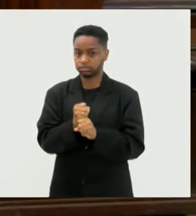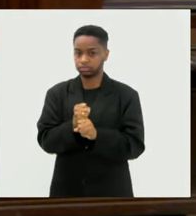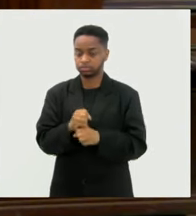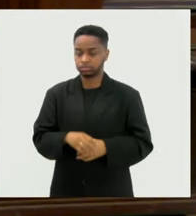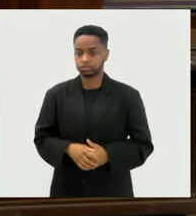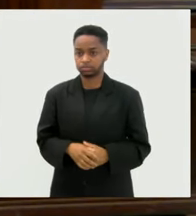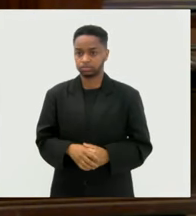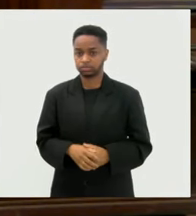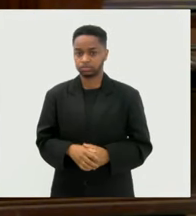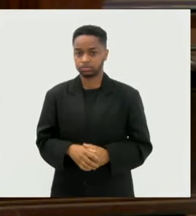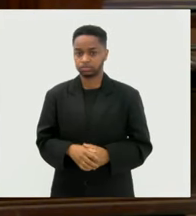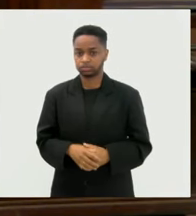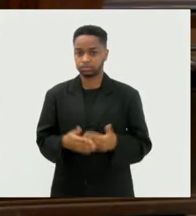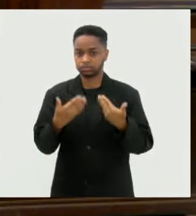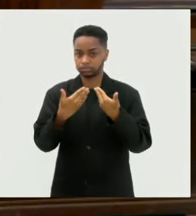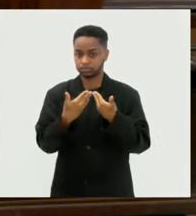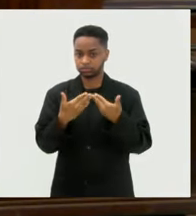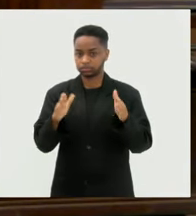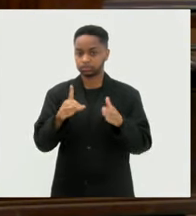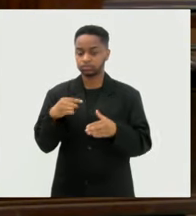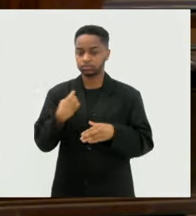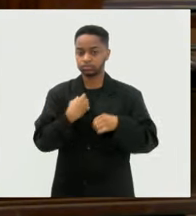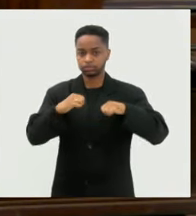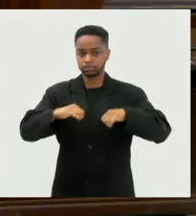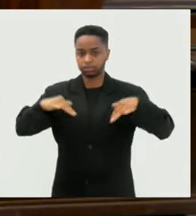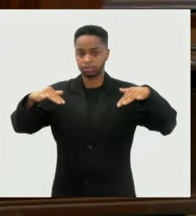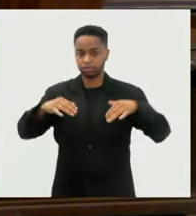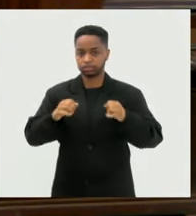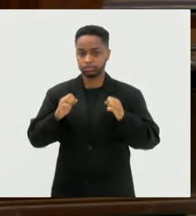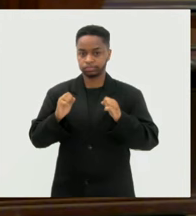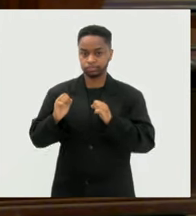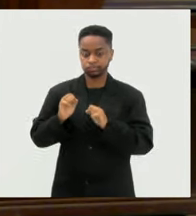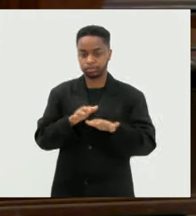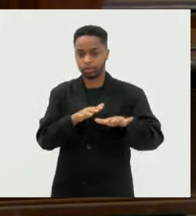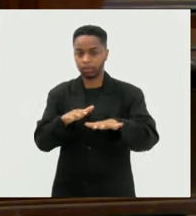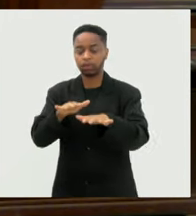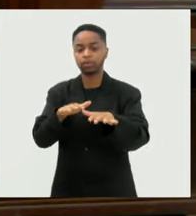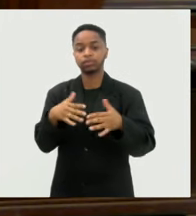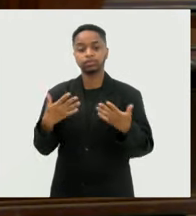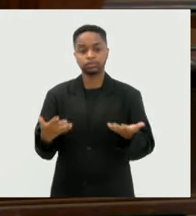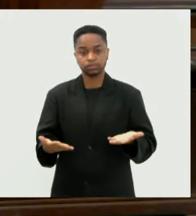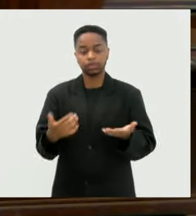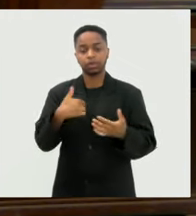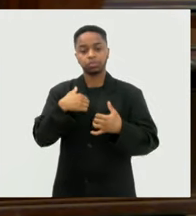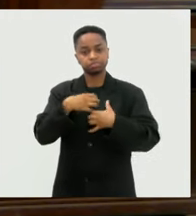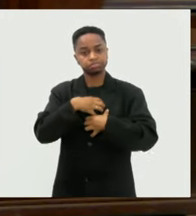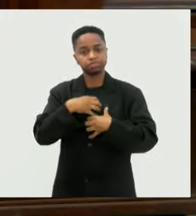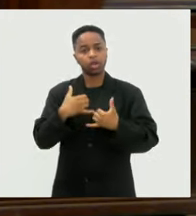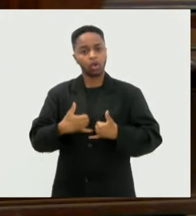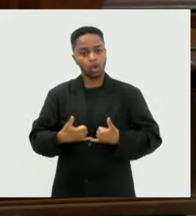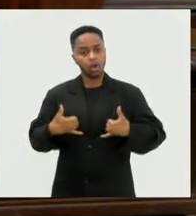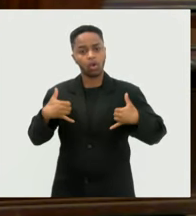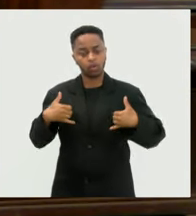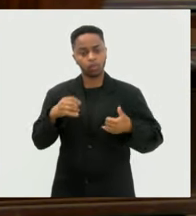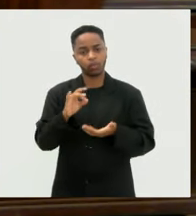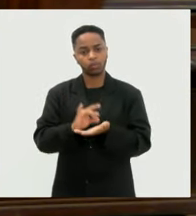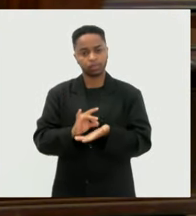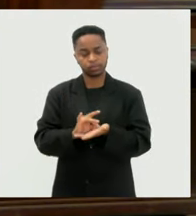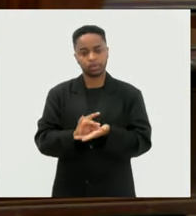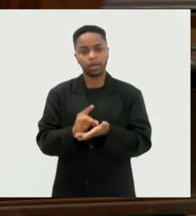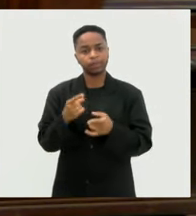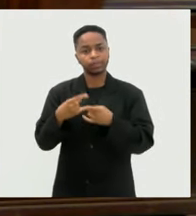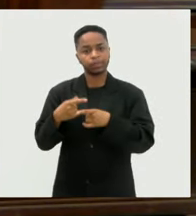da inauguração da nossa passarela do samba, fica aqui o meu orgulho particular de